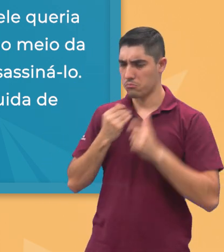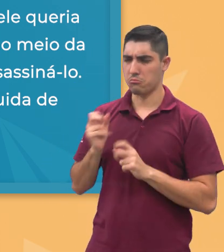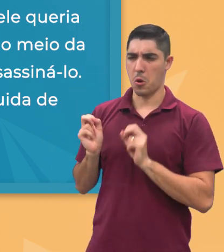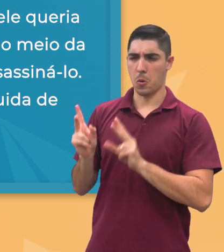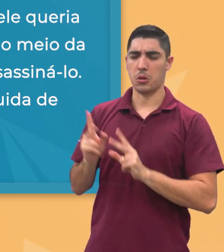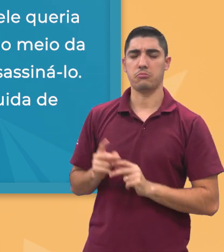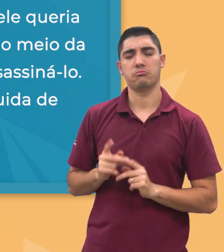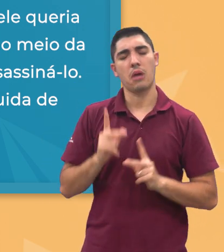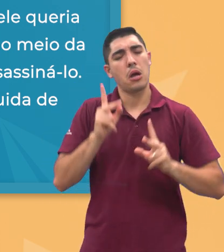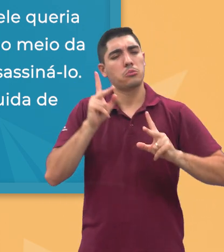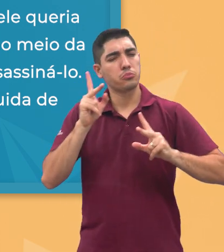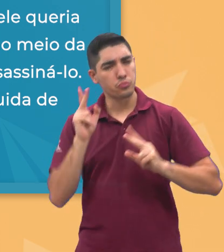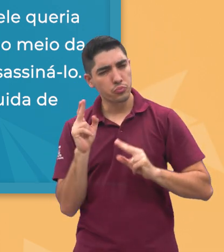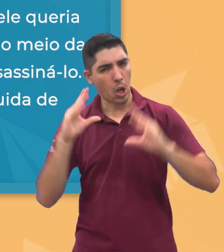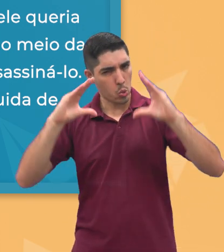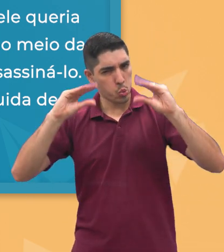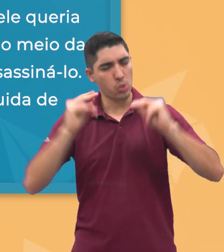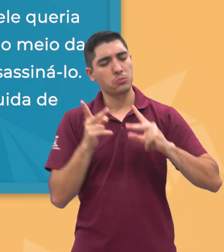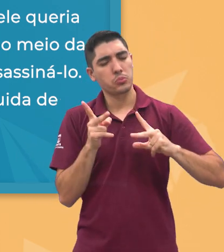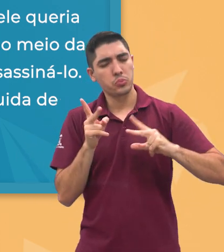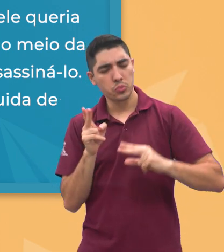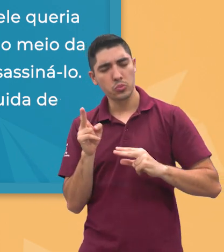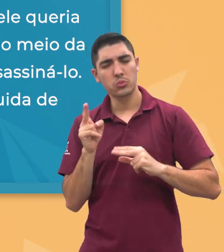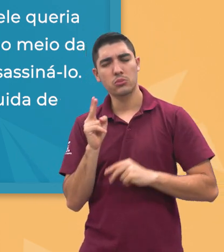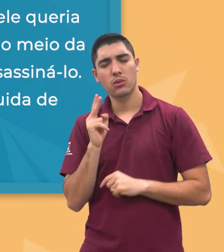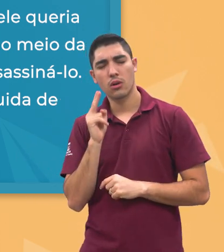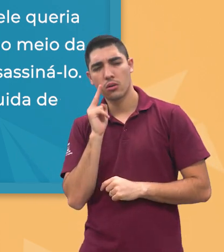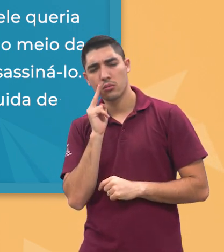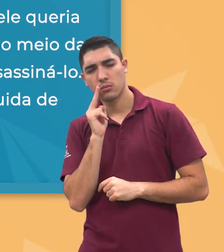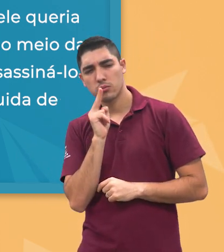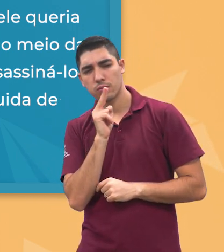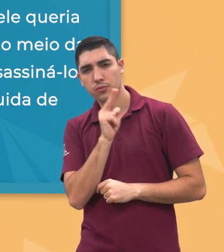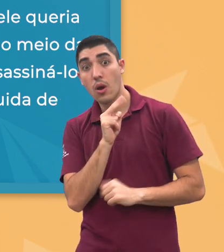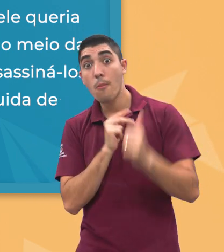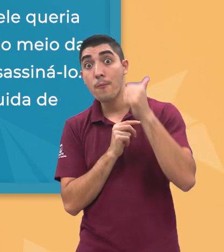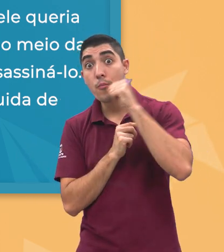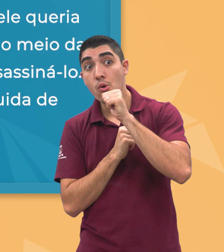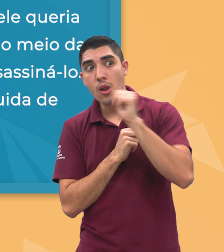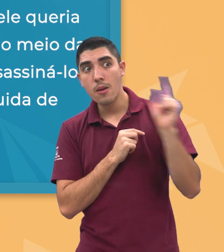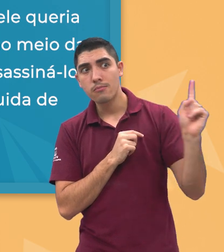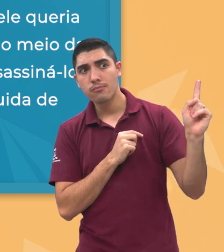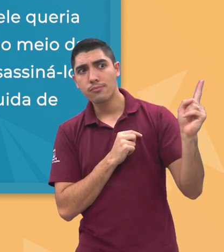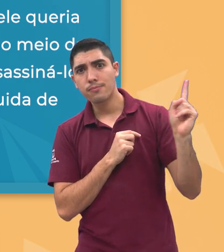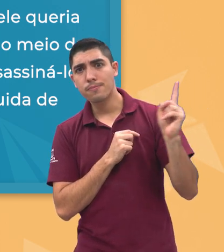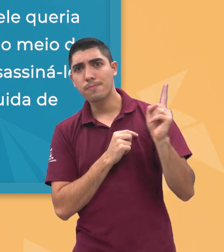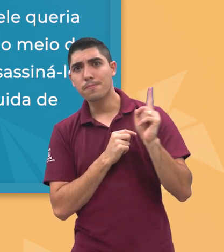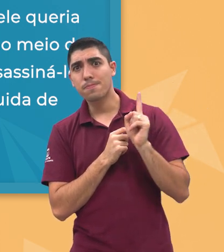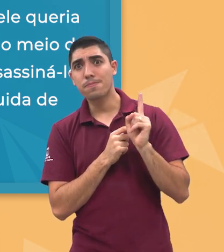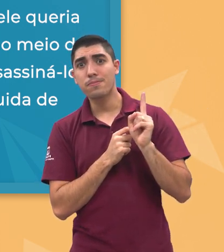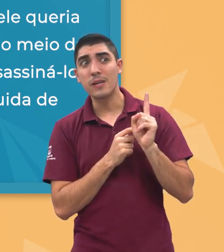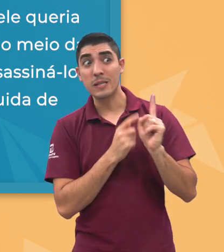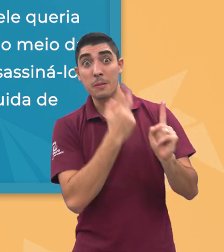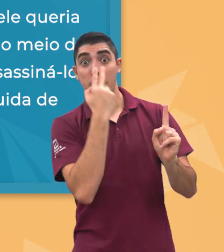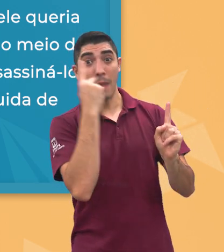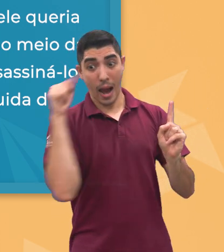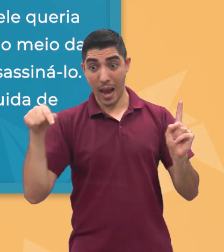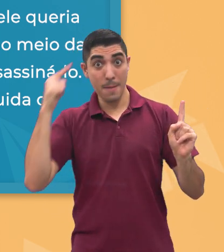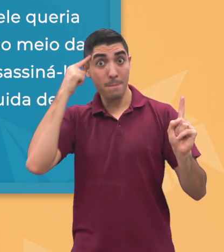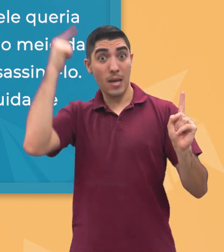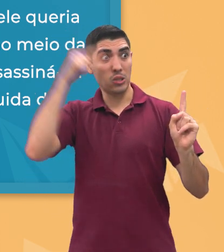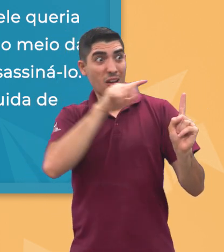depois a rainha aproximar uma faca de sua garganta. O que ela queria era cortar um fio da barba do